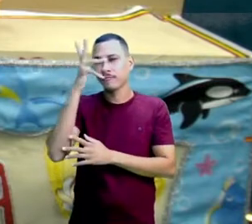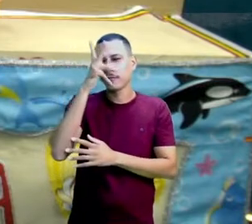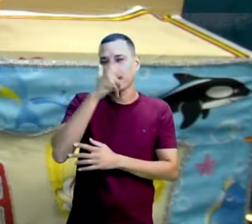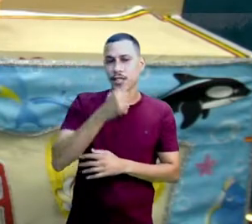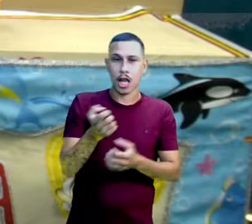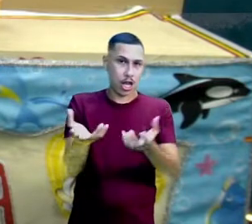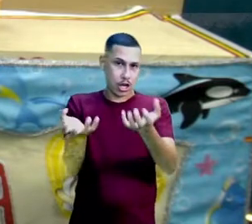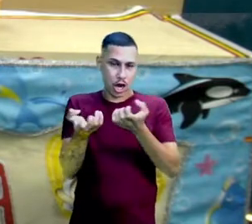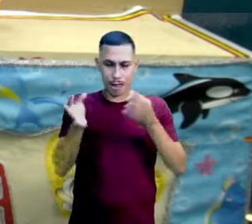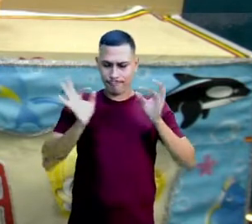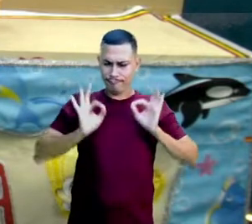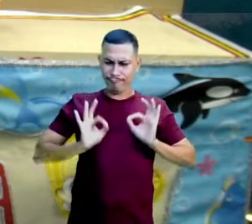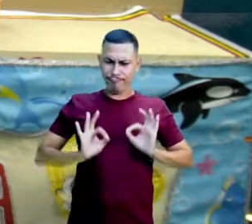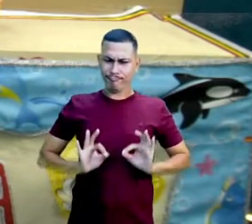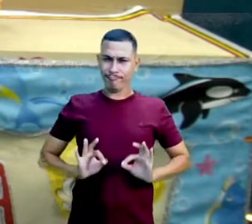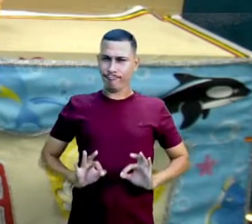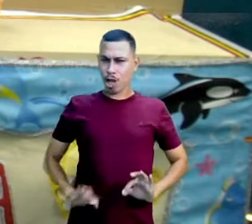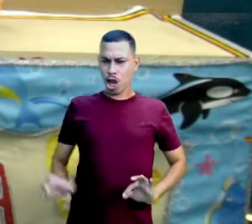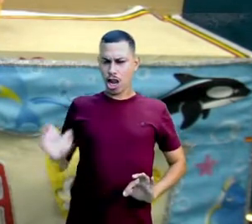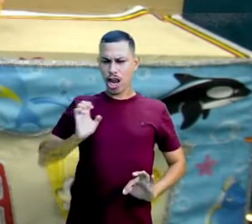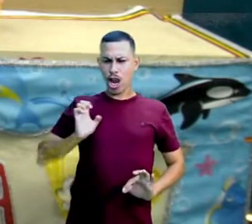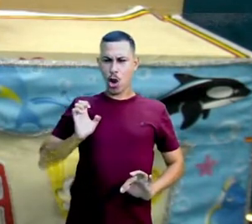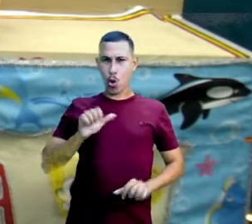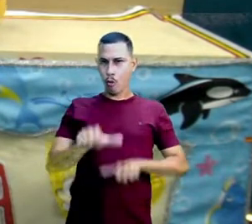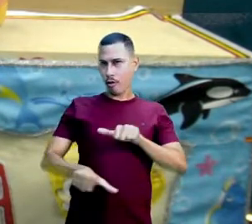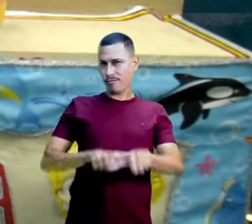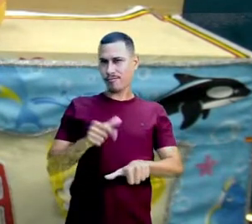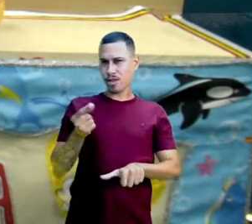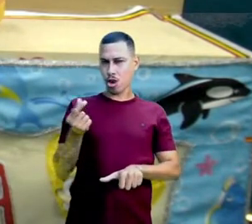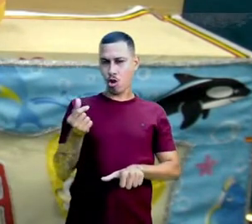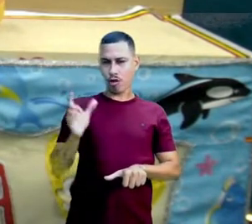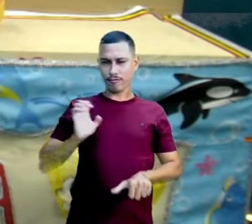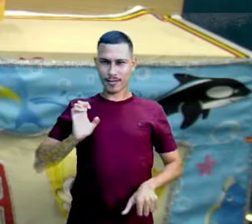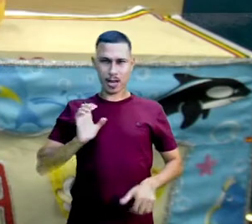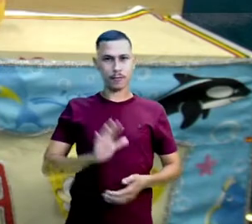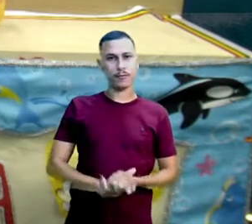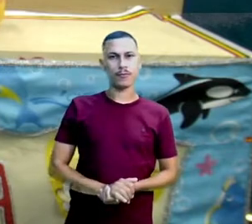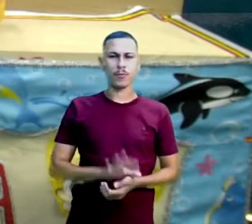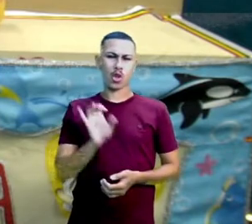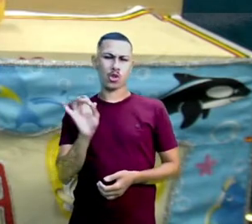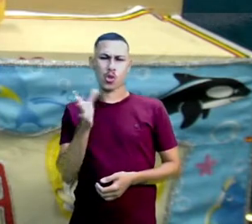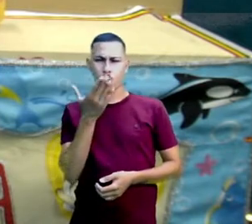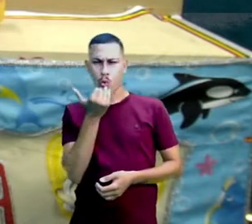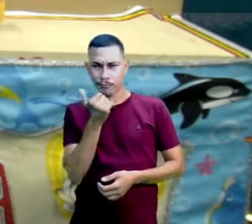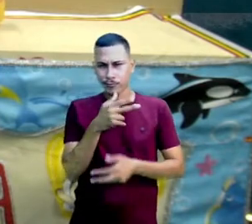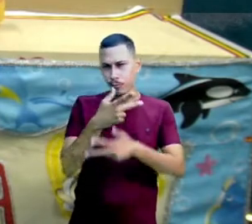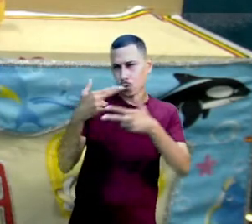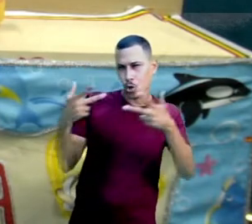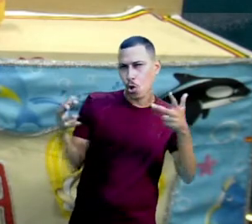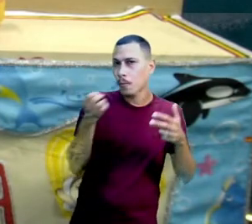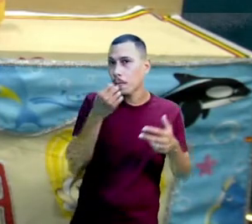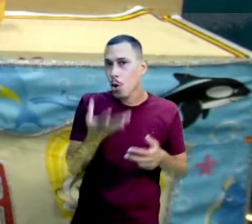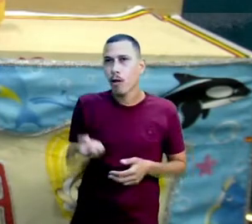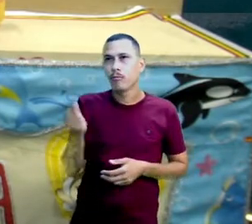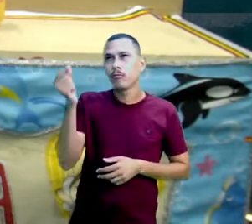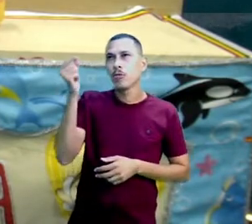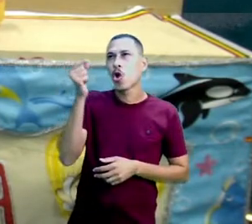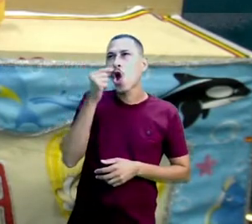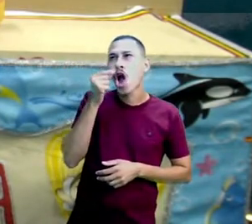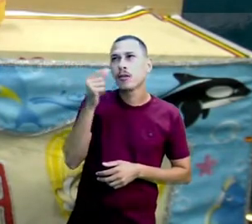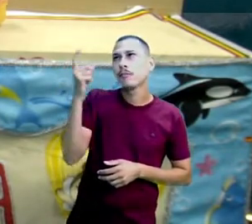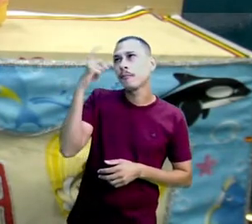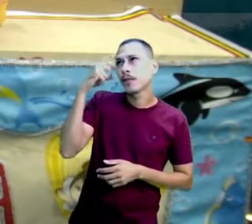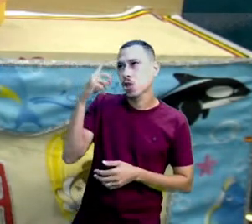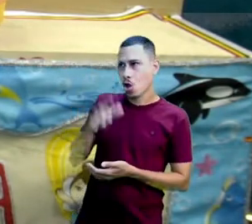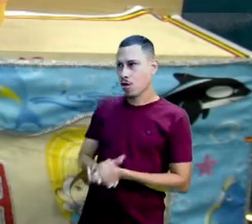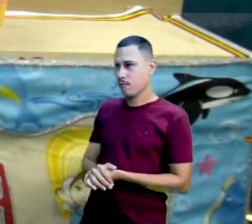ser granfino, leiturinha. Entendesse? Só queria comer coisas boas. Aí ele pensou, eu vou para